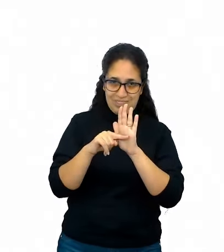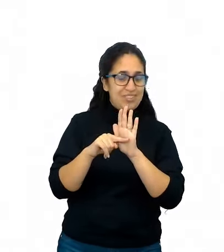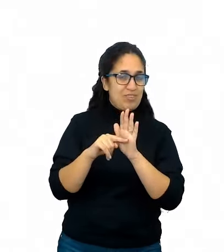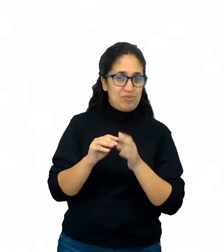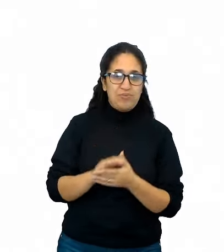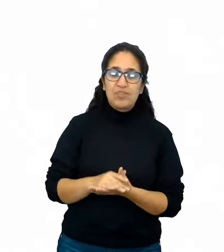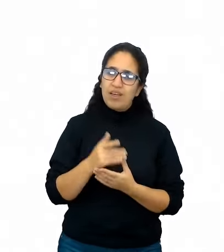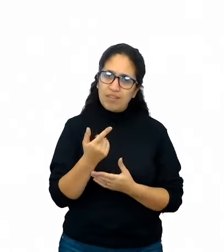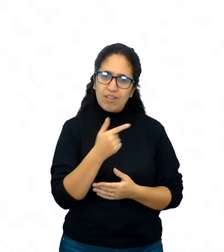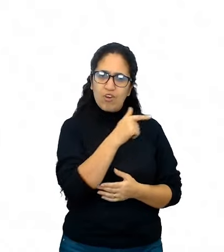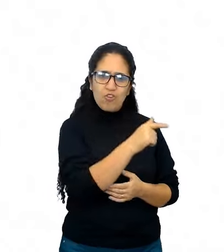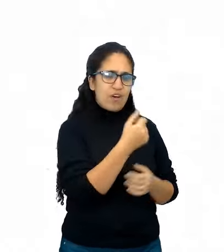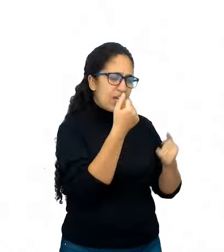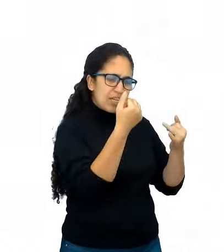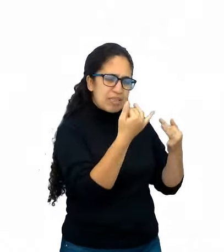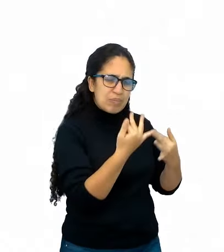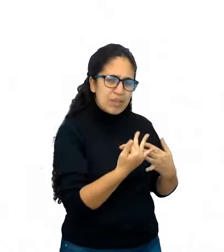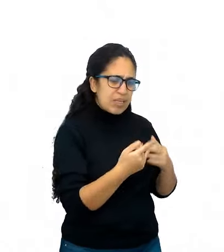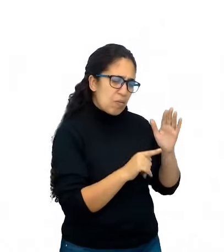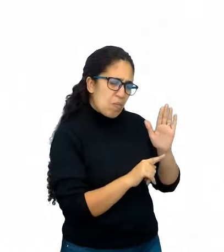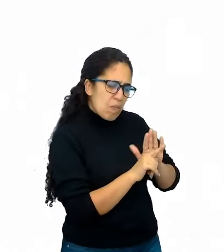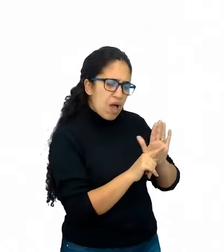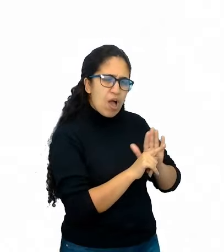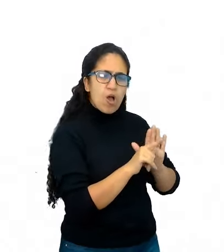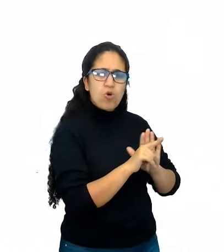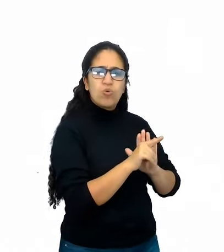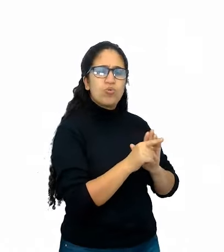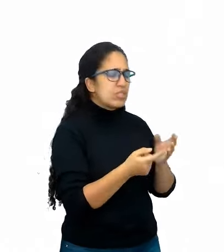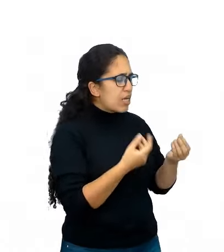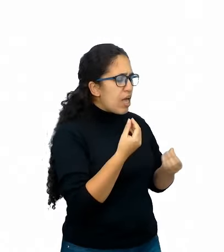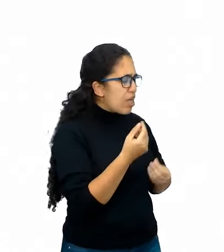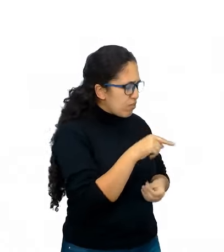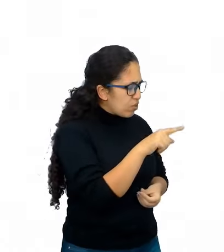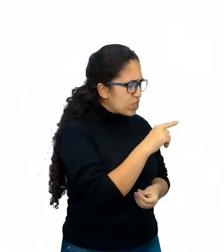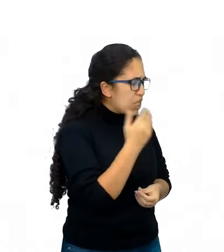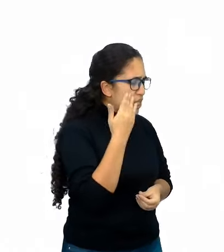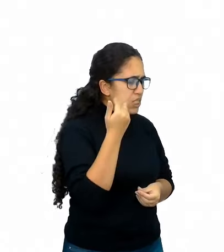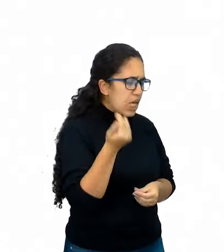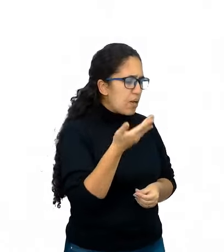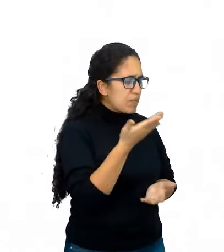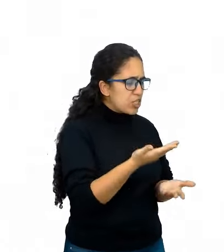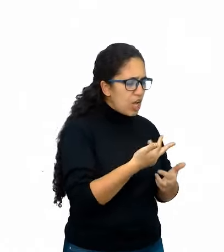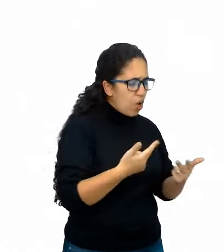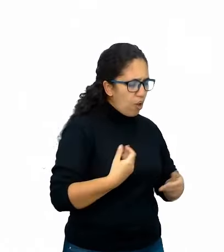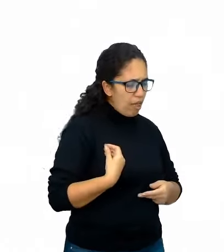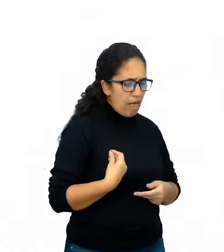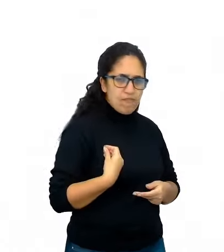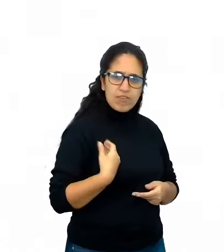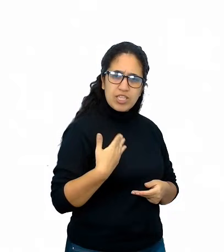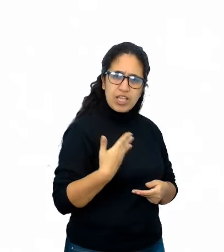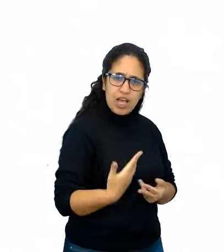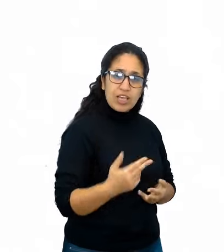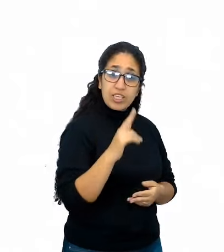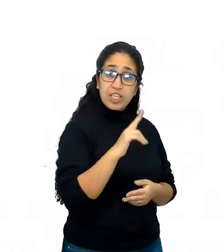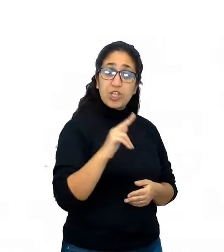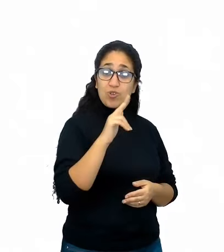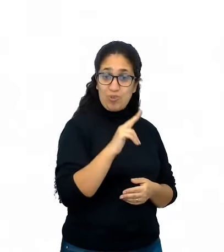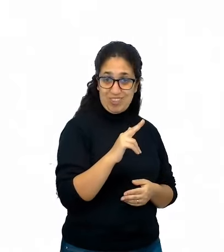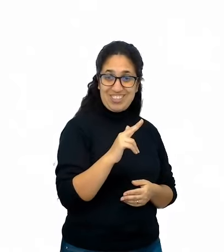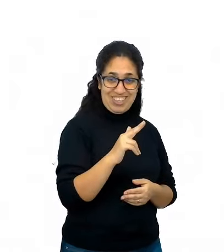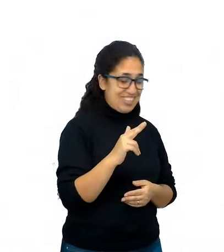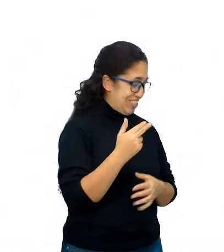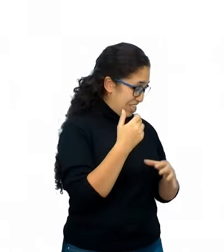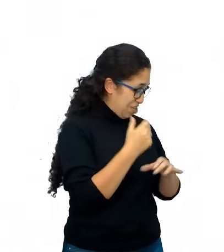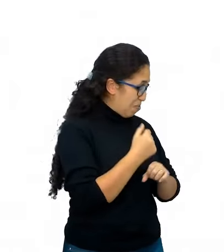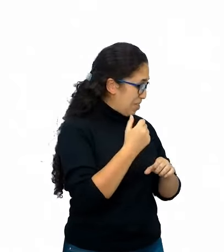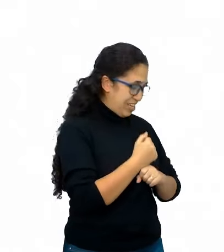Então, converse com a turma, questione-os, né, sobre as situações do cotidiano deles em que